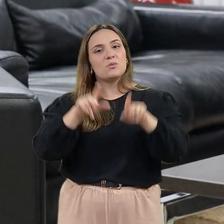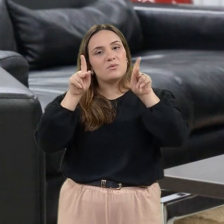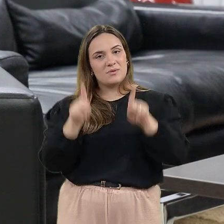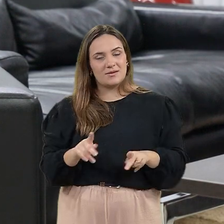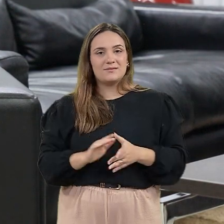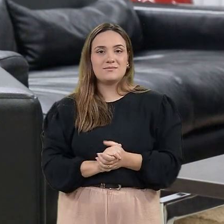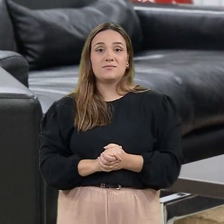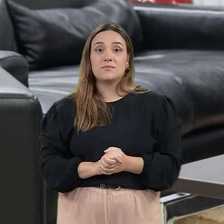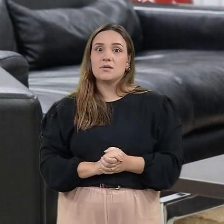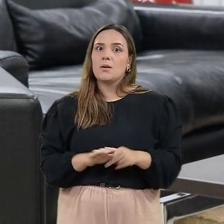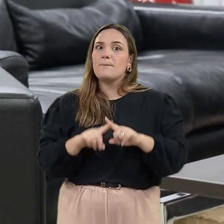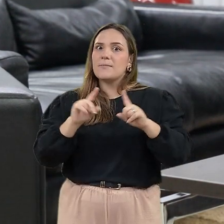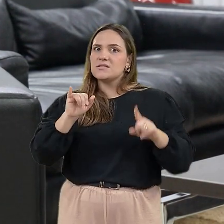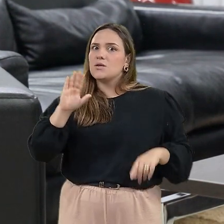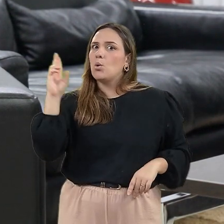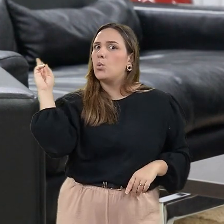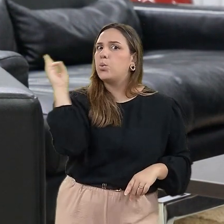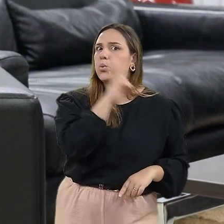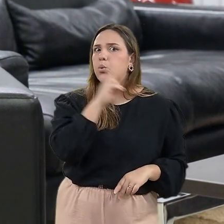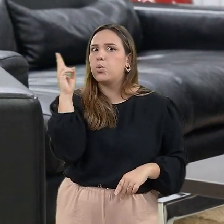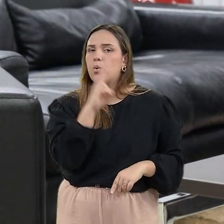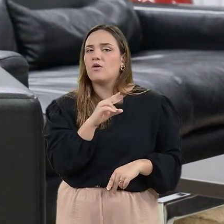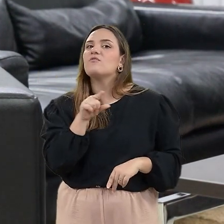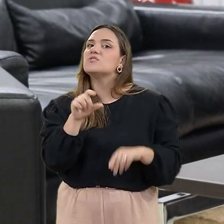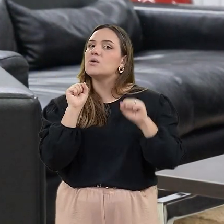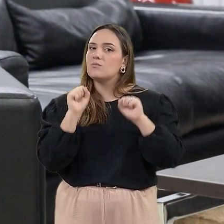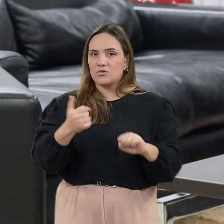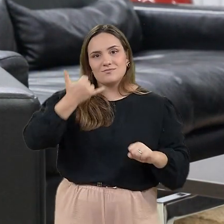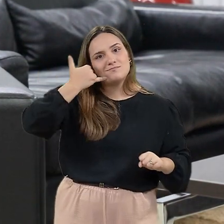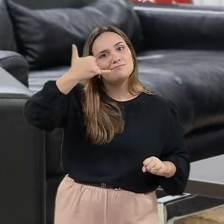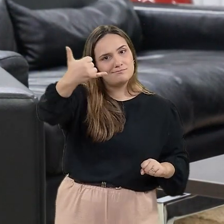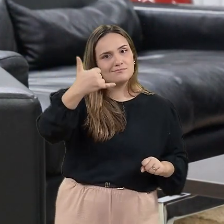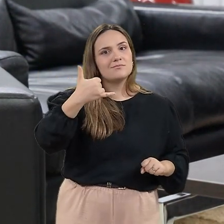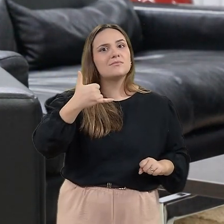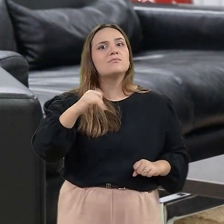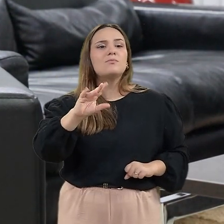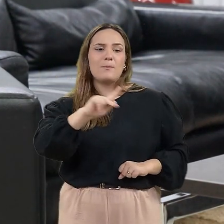Defensorias Públicas. Mas em casos de emergência, o melhor